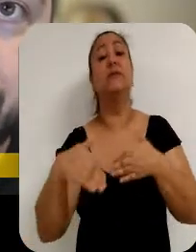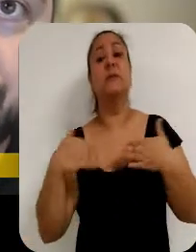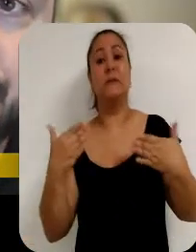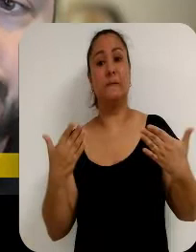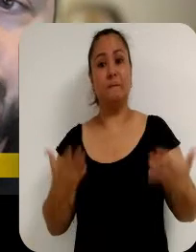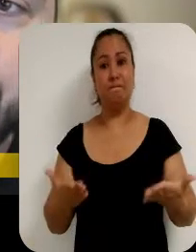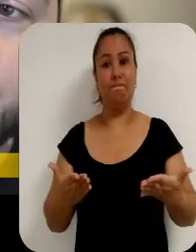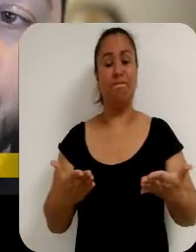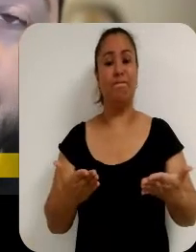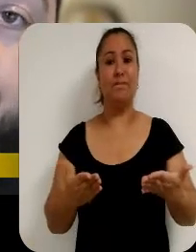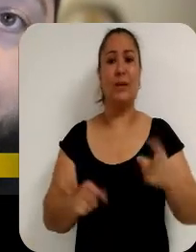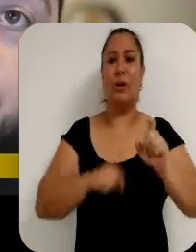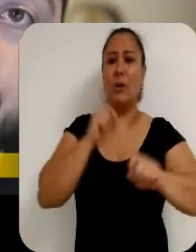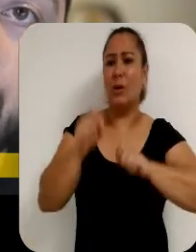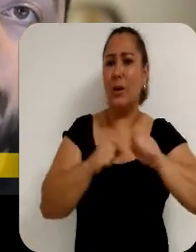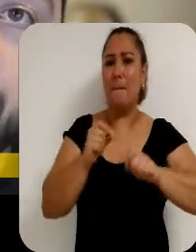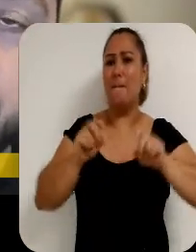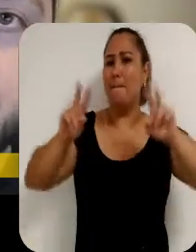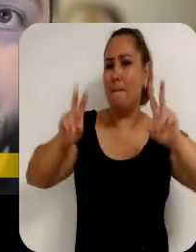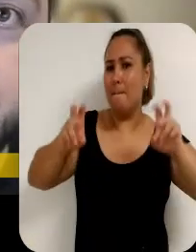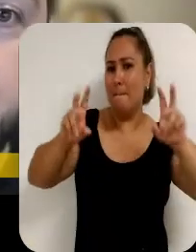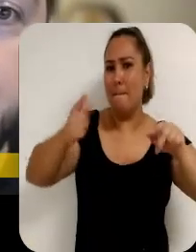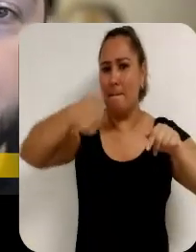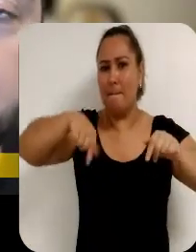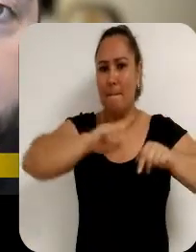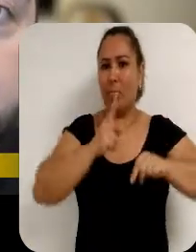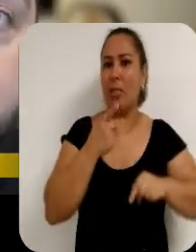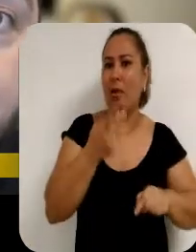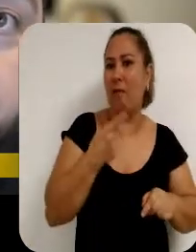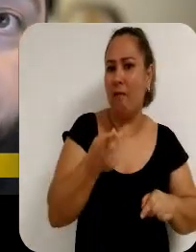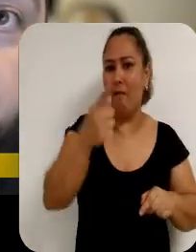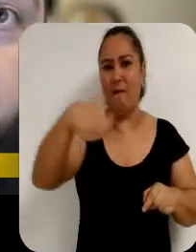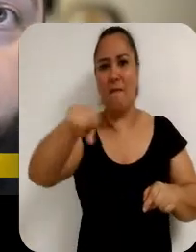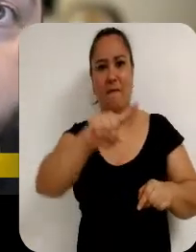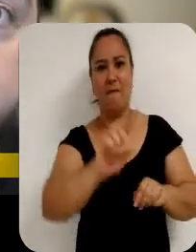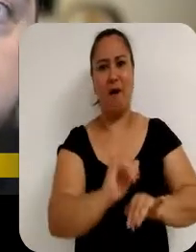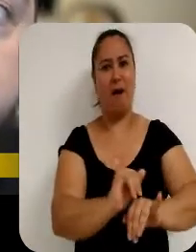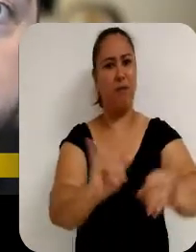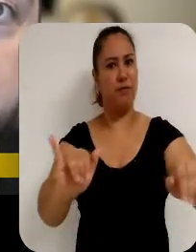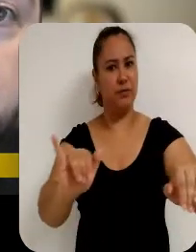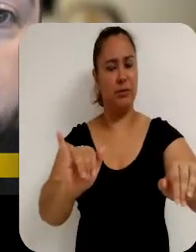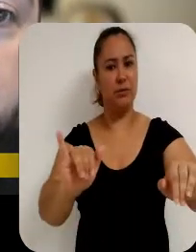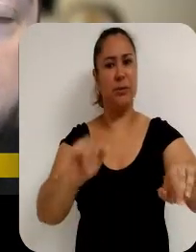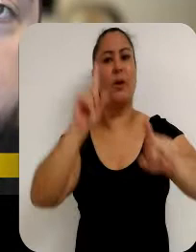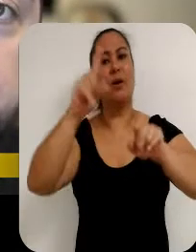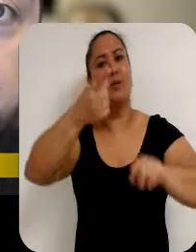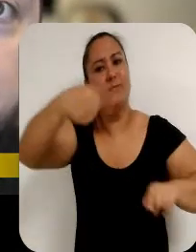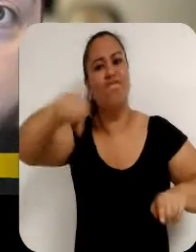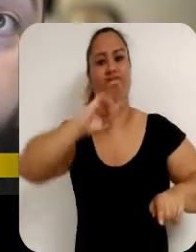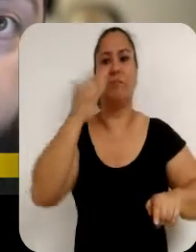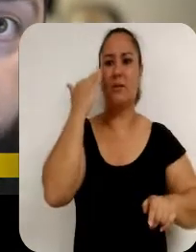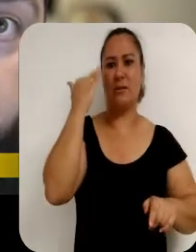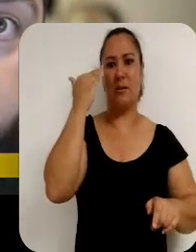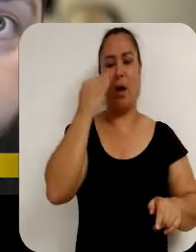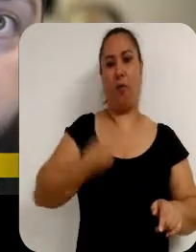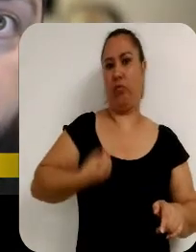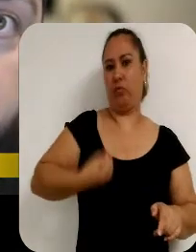live, o grande aviso que eu queria dar para vocês é que saibam que a vida de vocês já